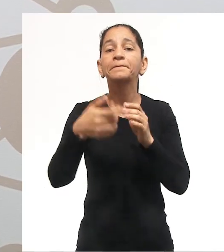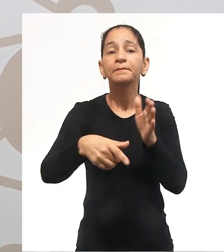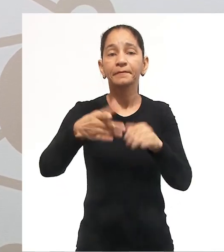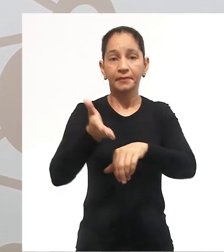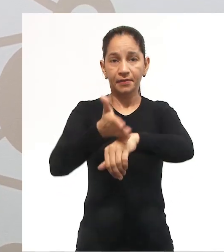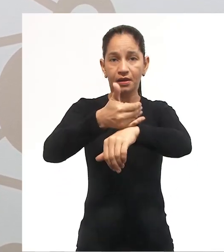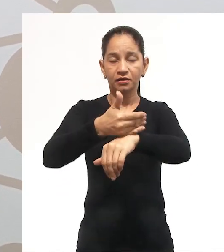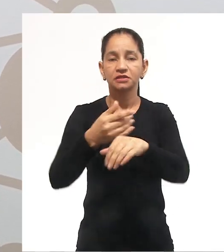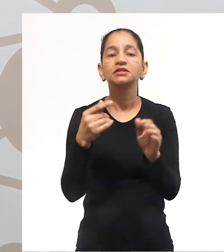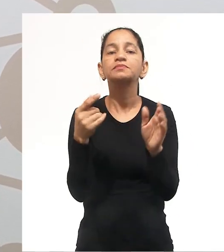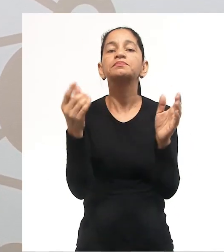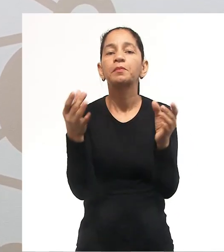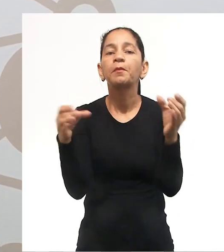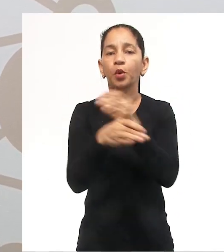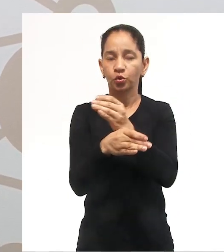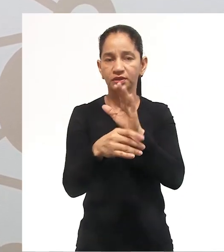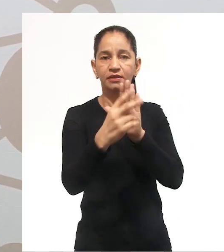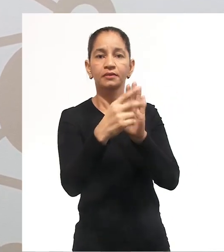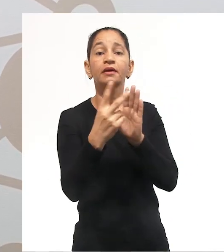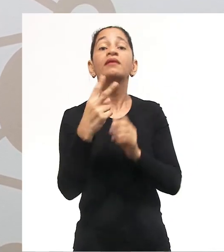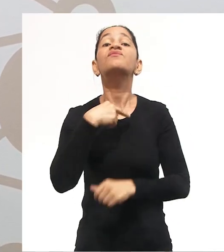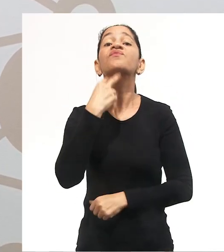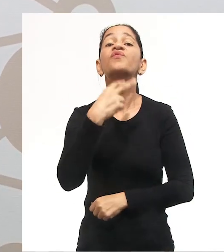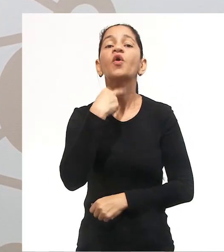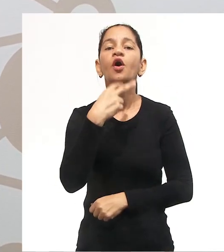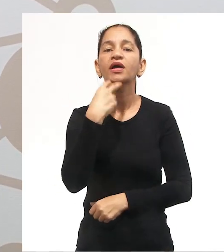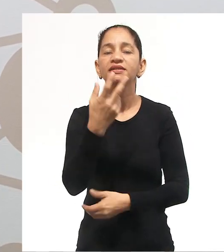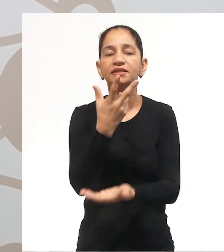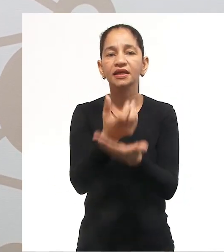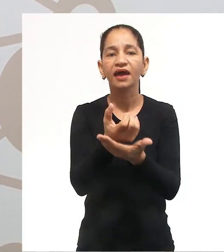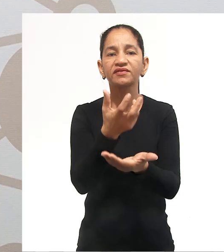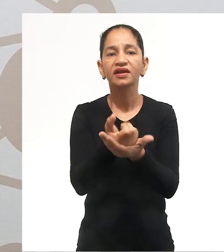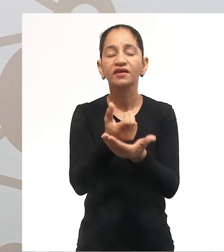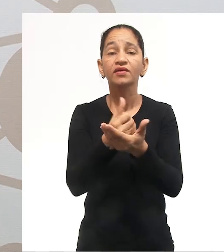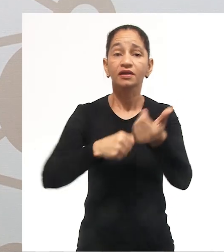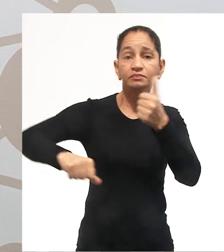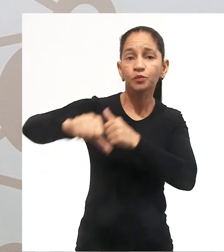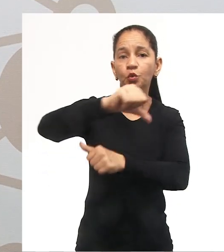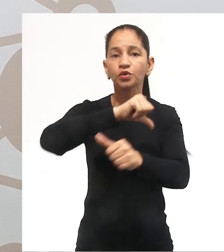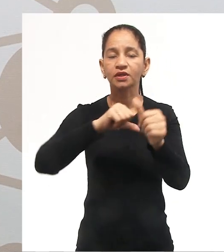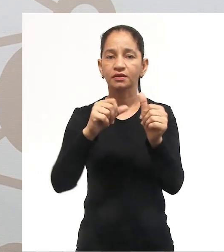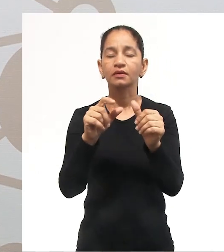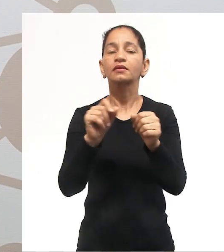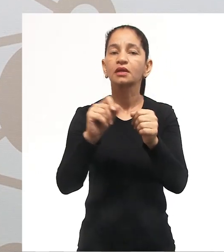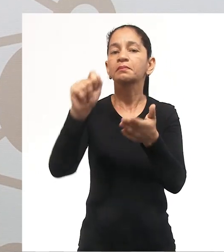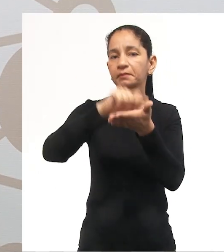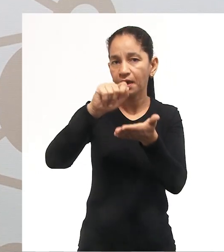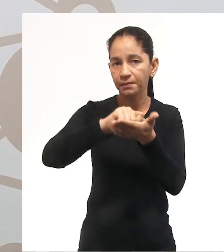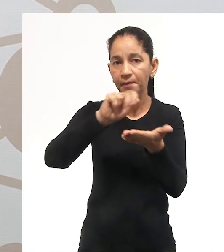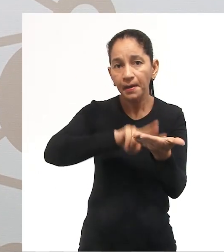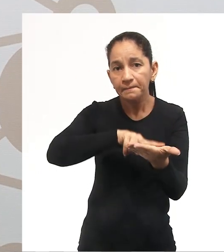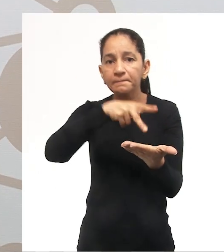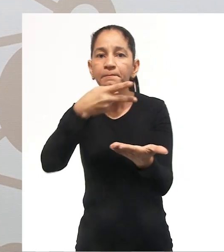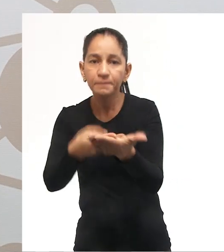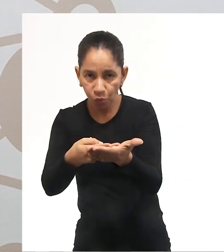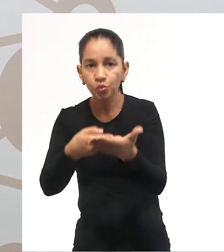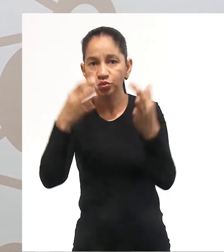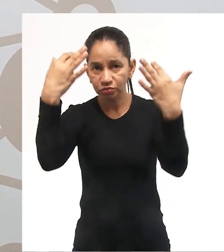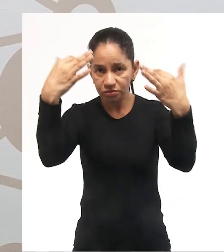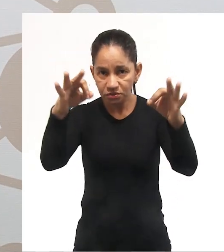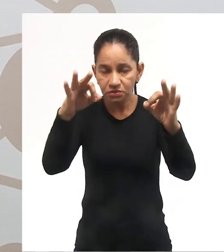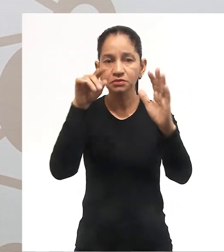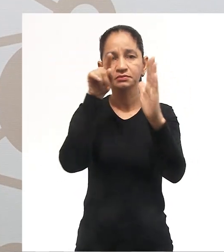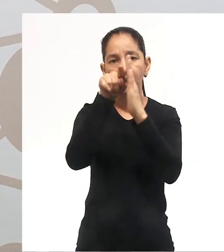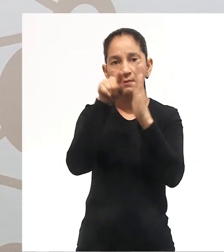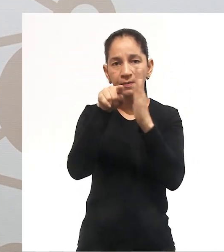semi-estruturada, nós coletamos a voz, depois transcrevemos e dali nós tiramos as respostas que nós queríamos